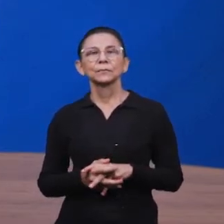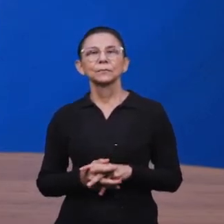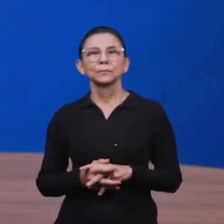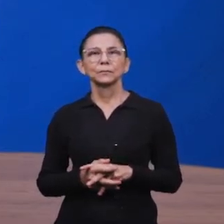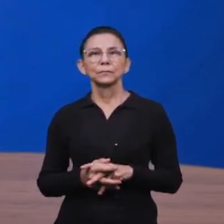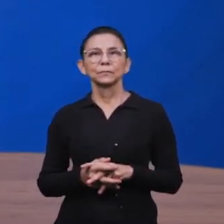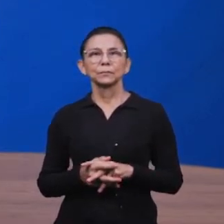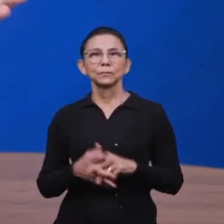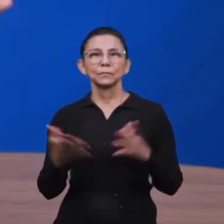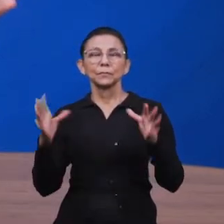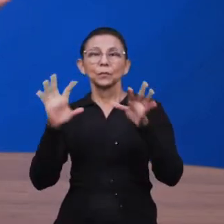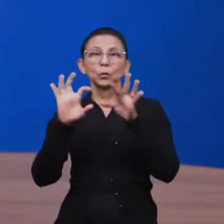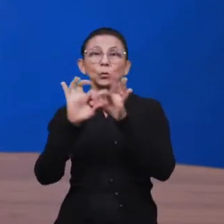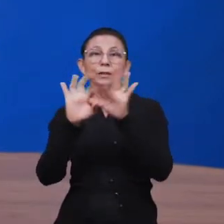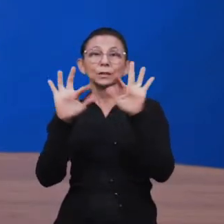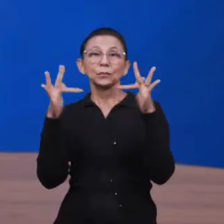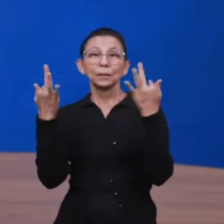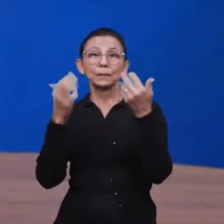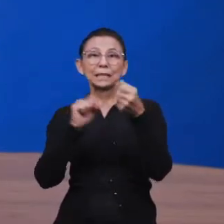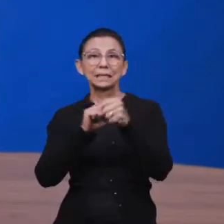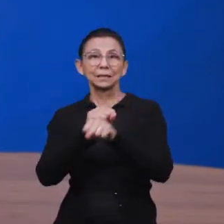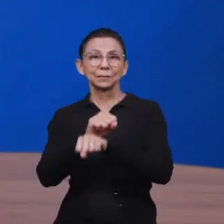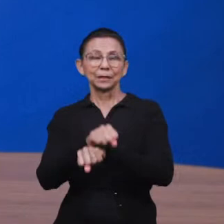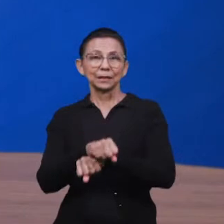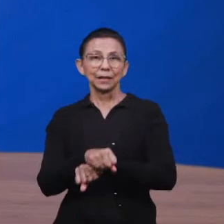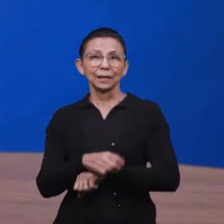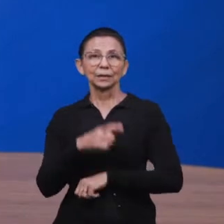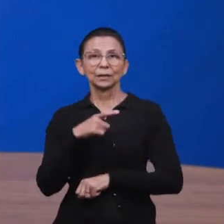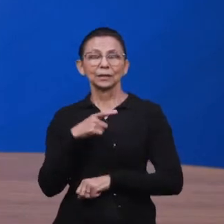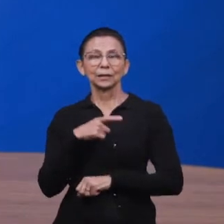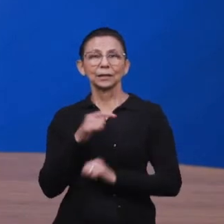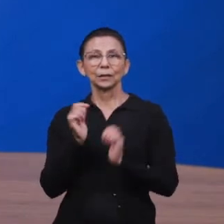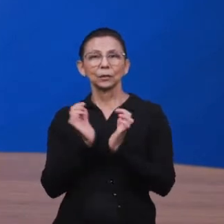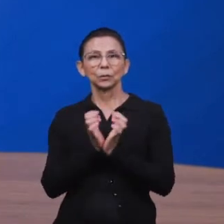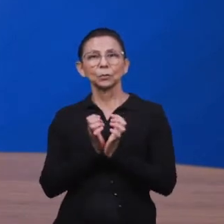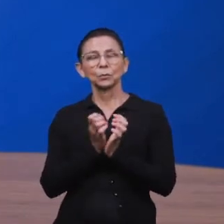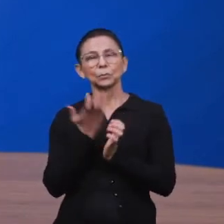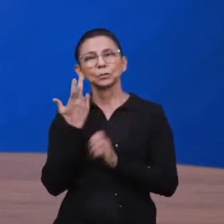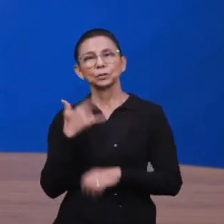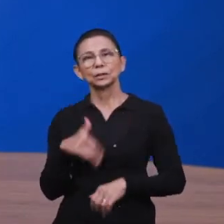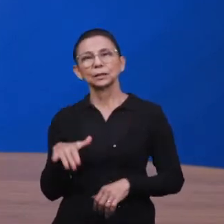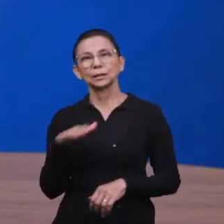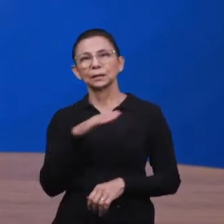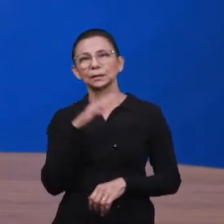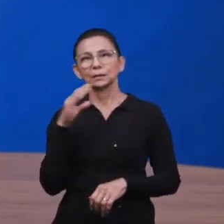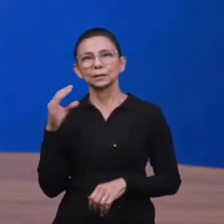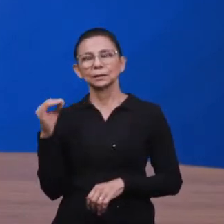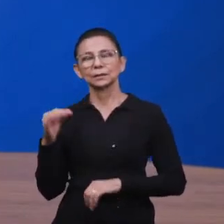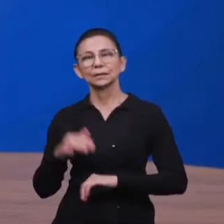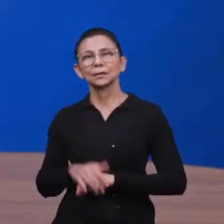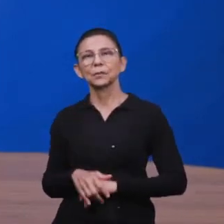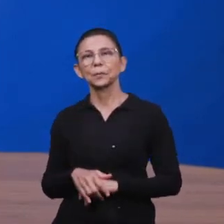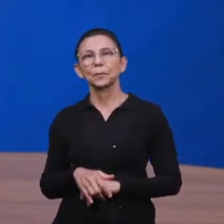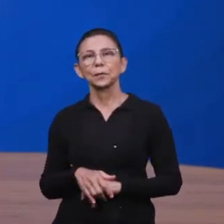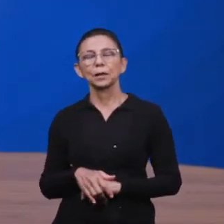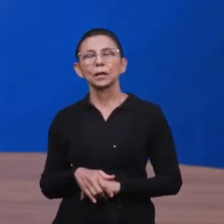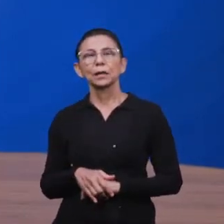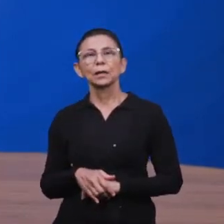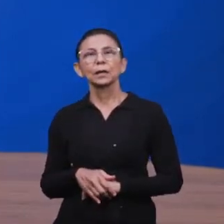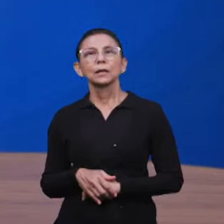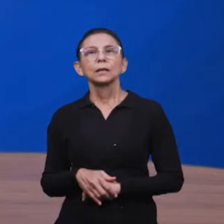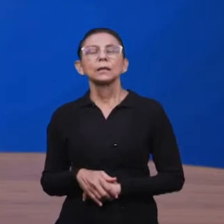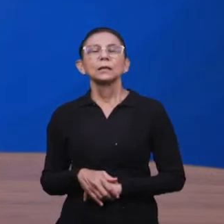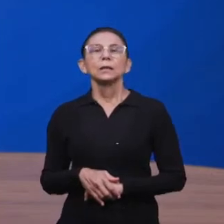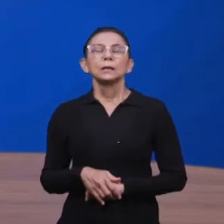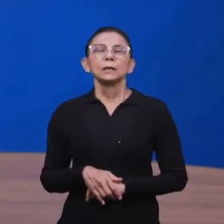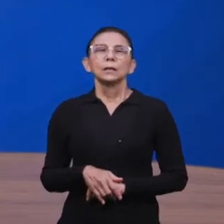de Unidos em Família, onde nós temos aqui as nossas crianças participando do nosso encontro, nós vamos aqui agora